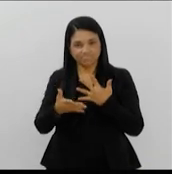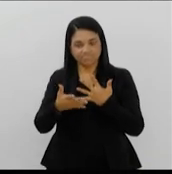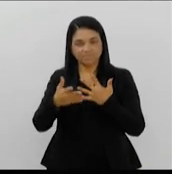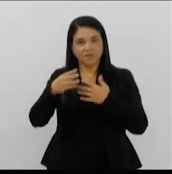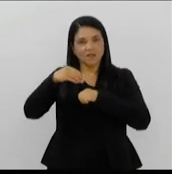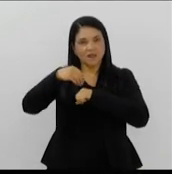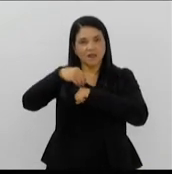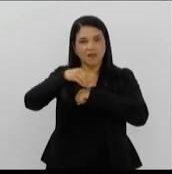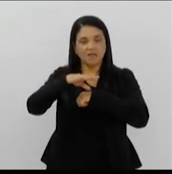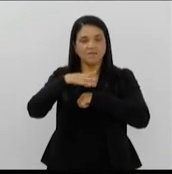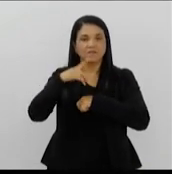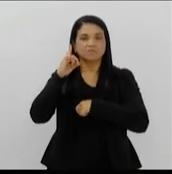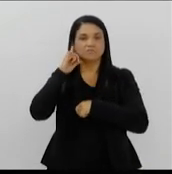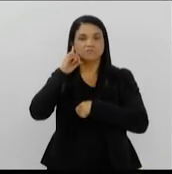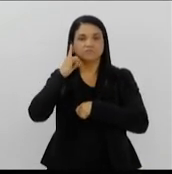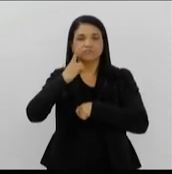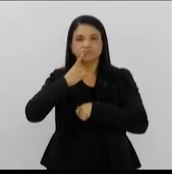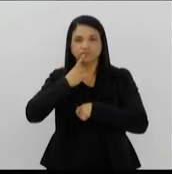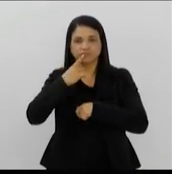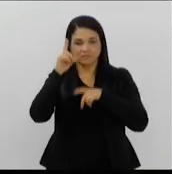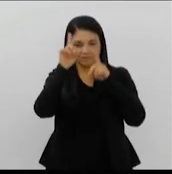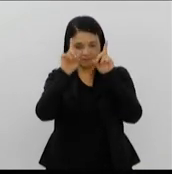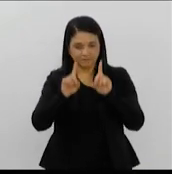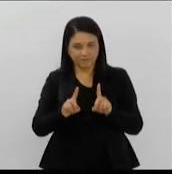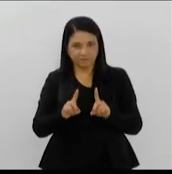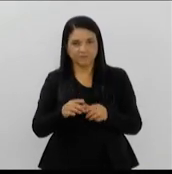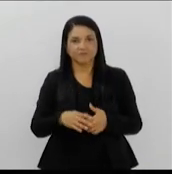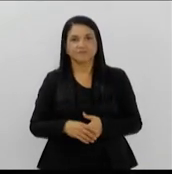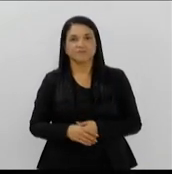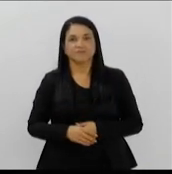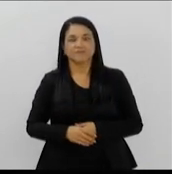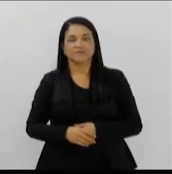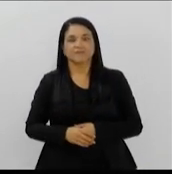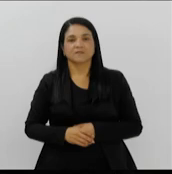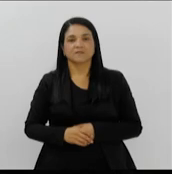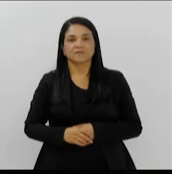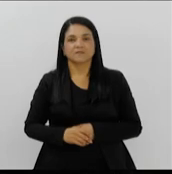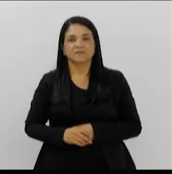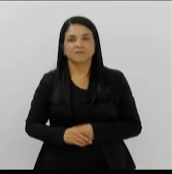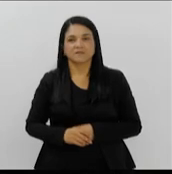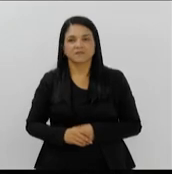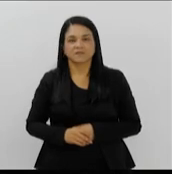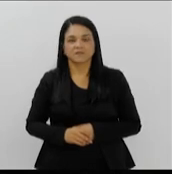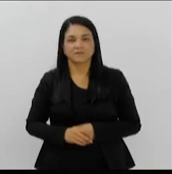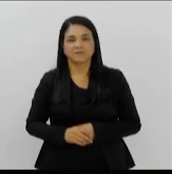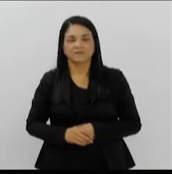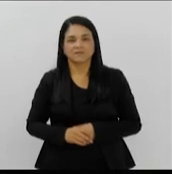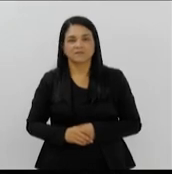que leva a nossa voz aos deficientes auditivos, e